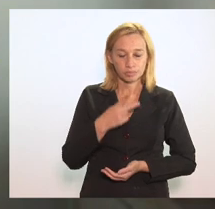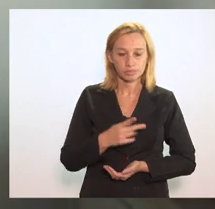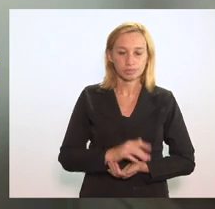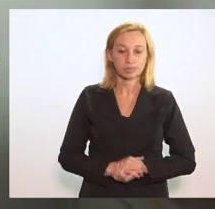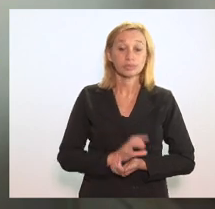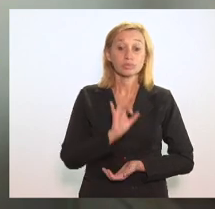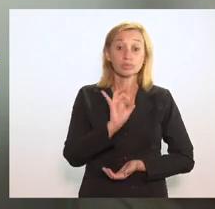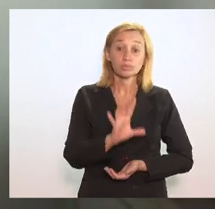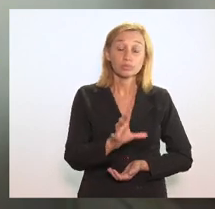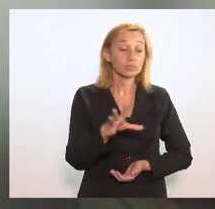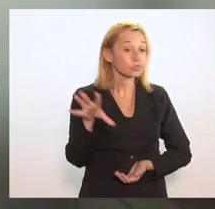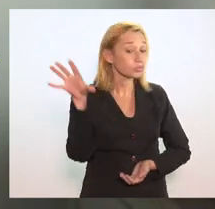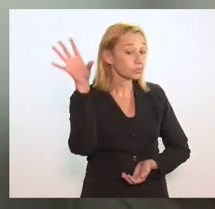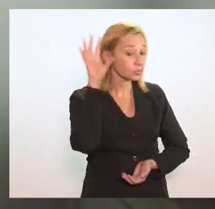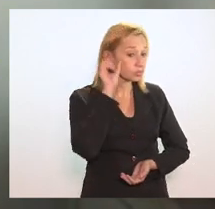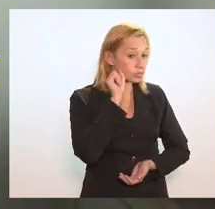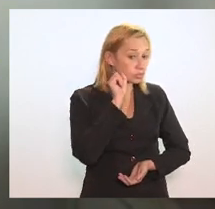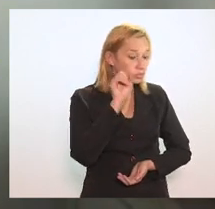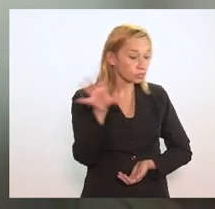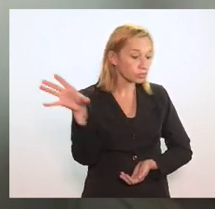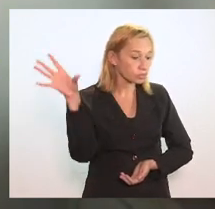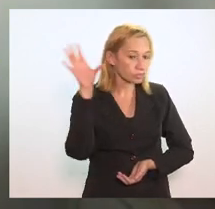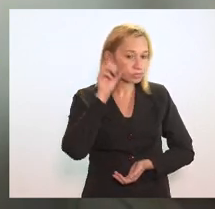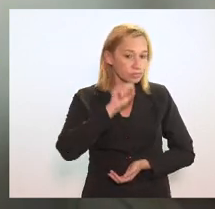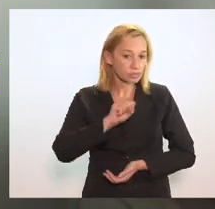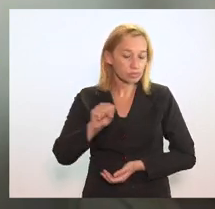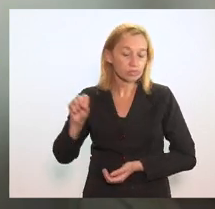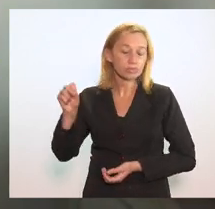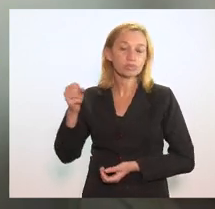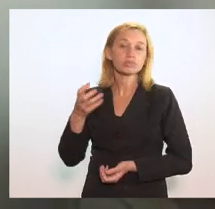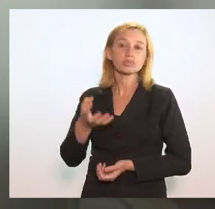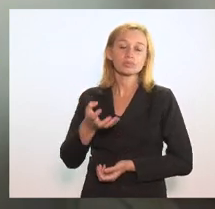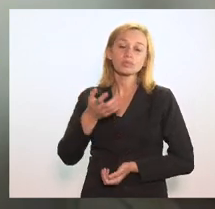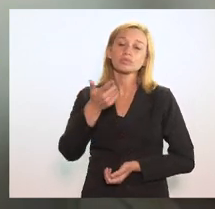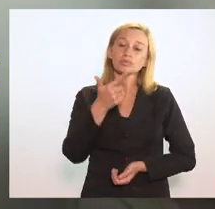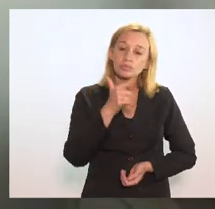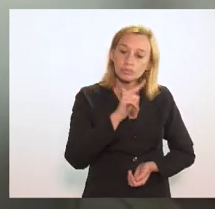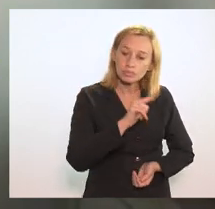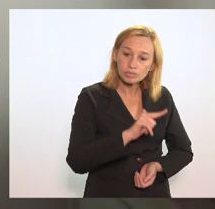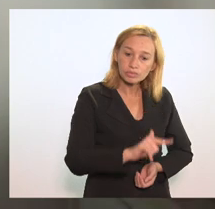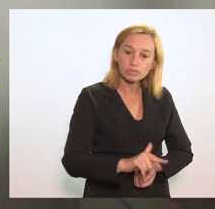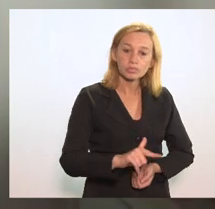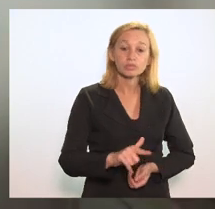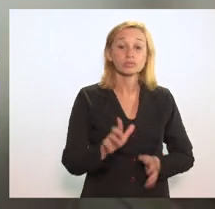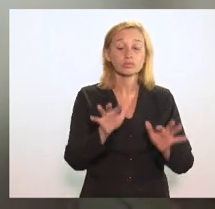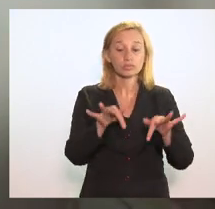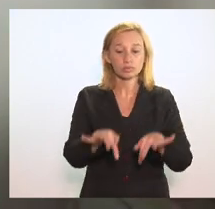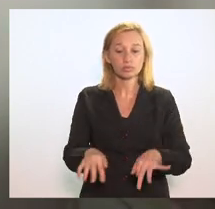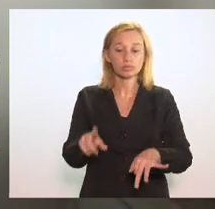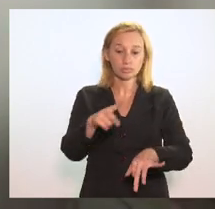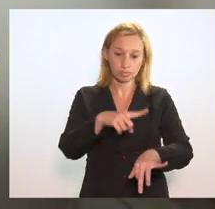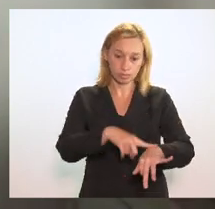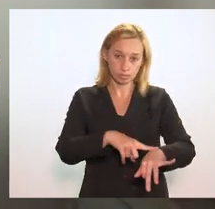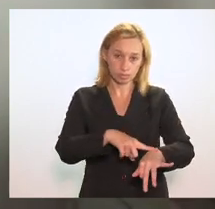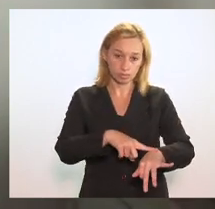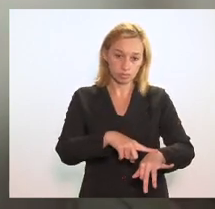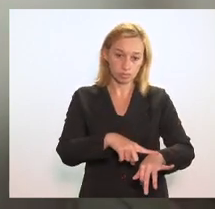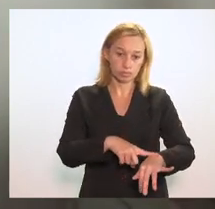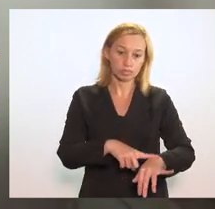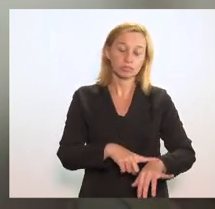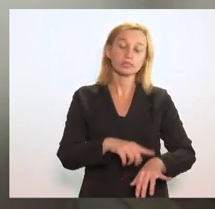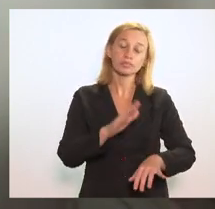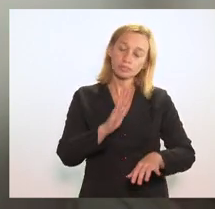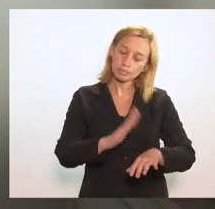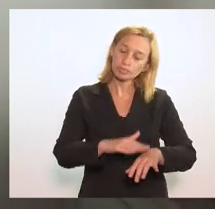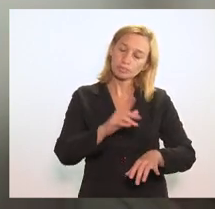só ficar ouvindo, porque queria novamente, no expediente final, com mais